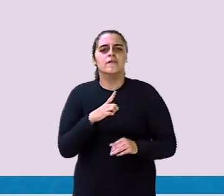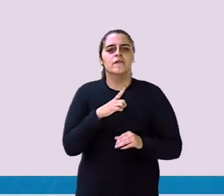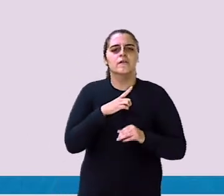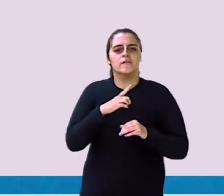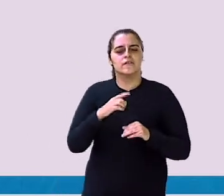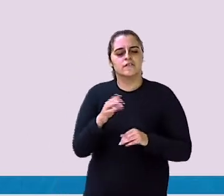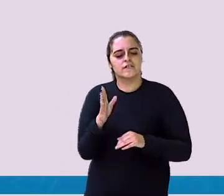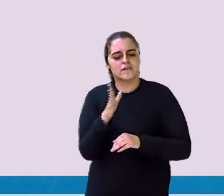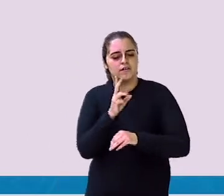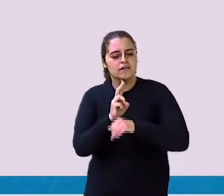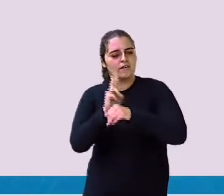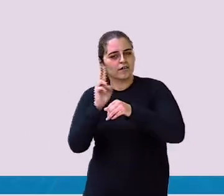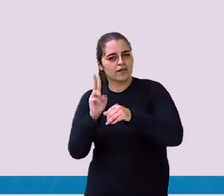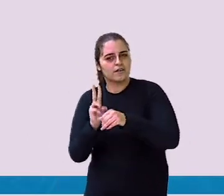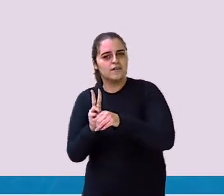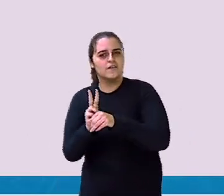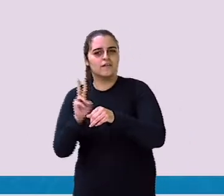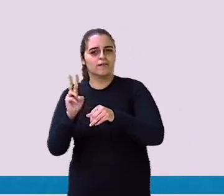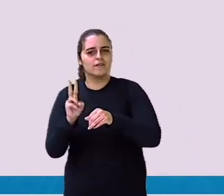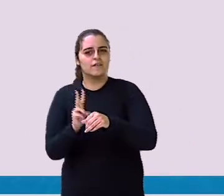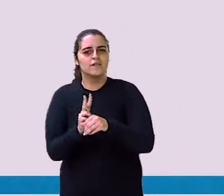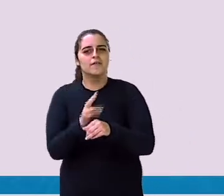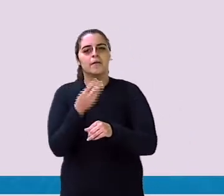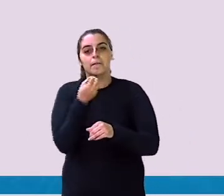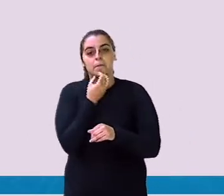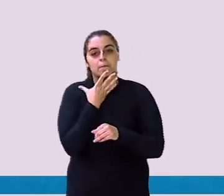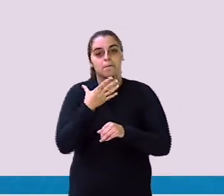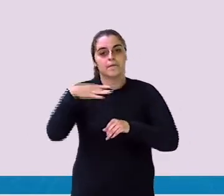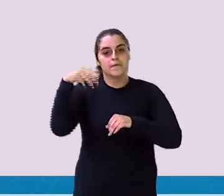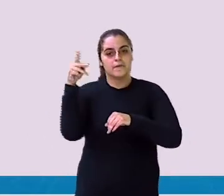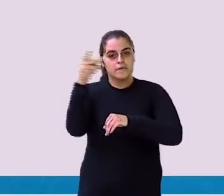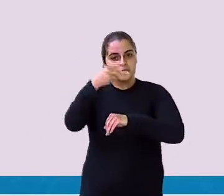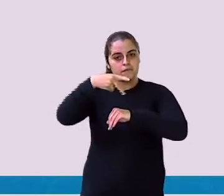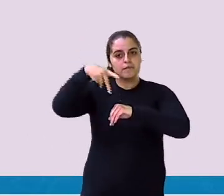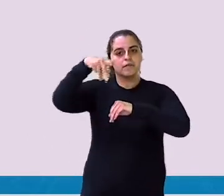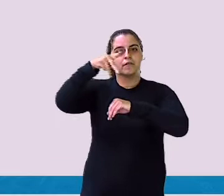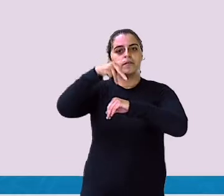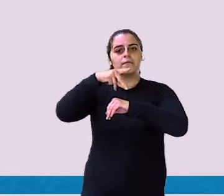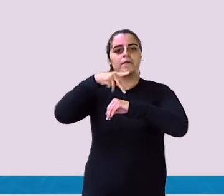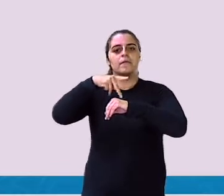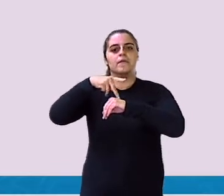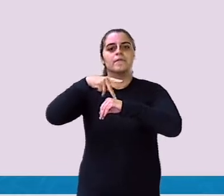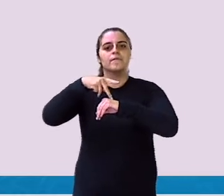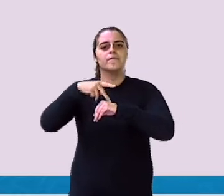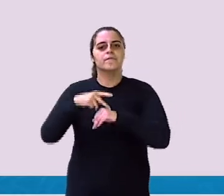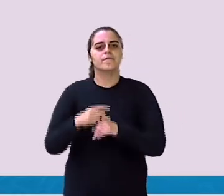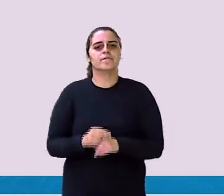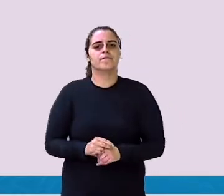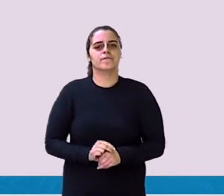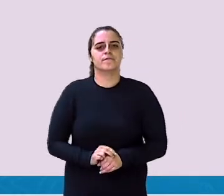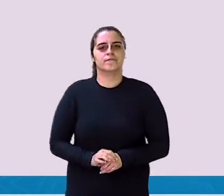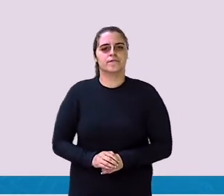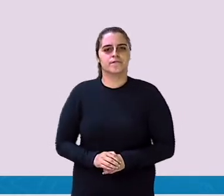Vamos ter que cuidar Vem desse país